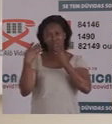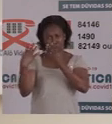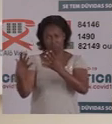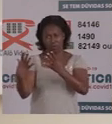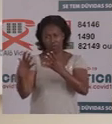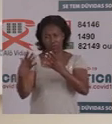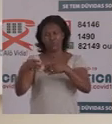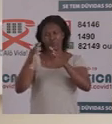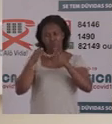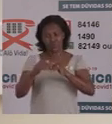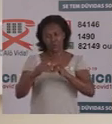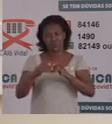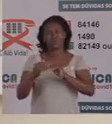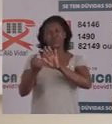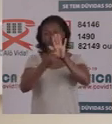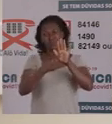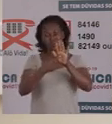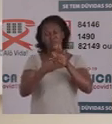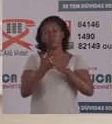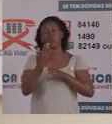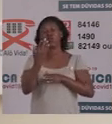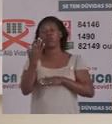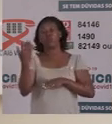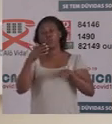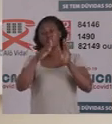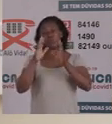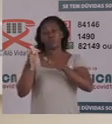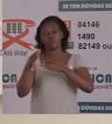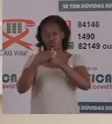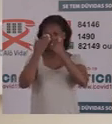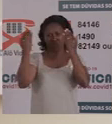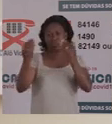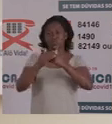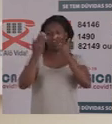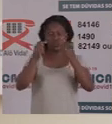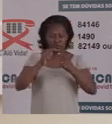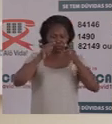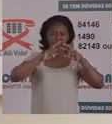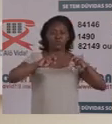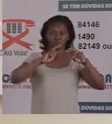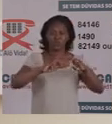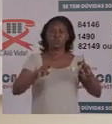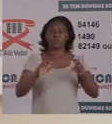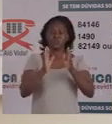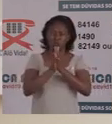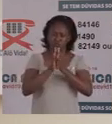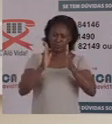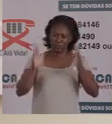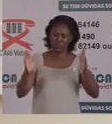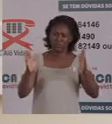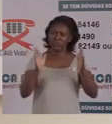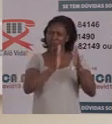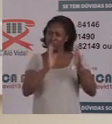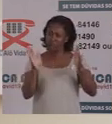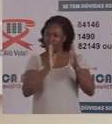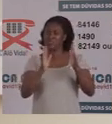casos diagnosticados por dia, e nós vemos que tivemos um intervalo onde nós não diagnosticamos casos,